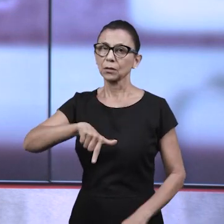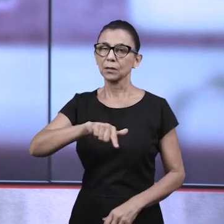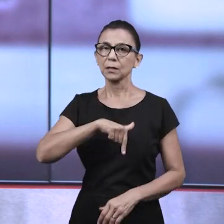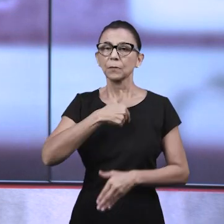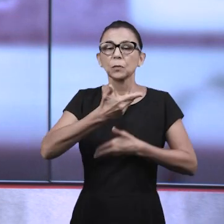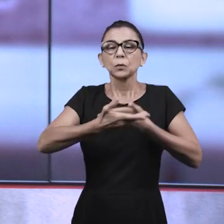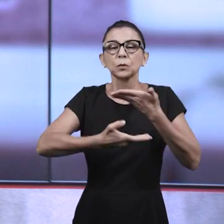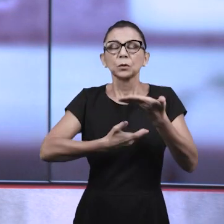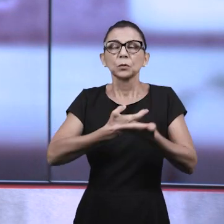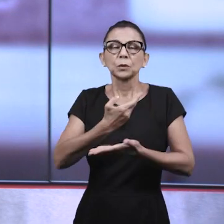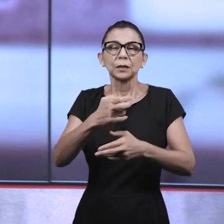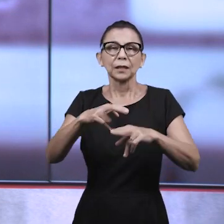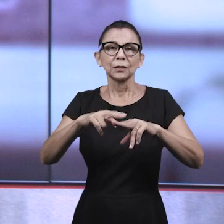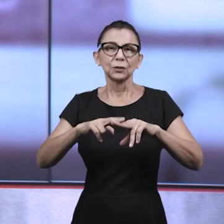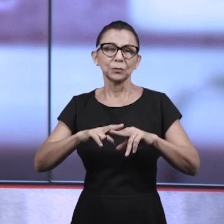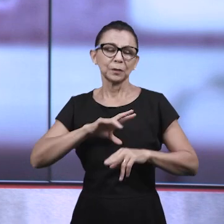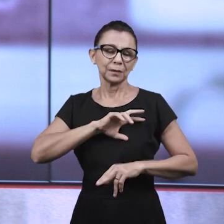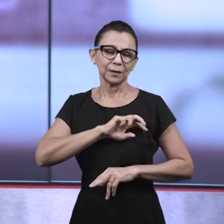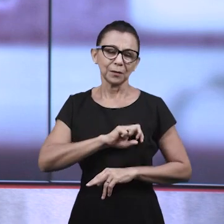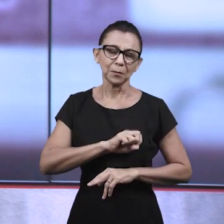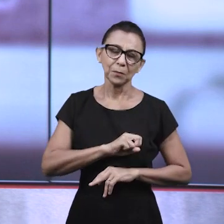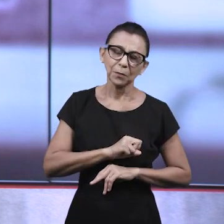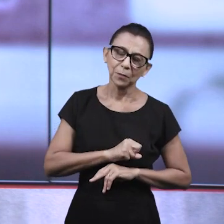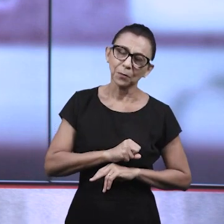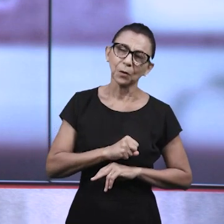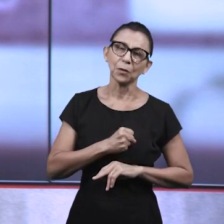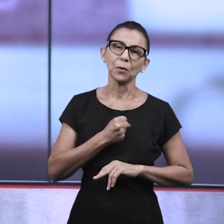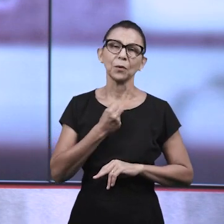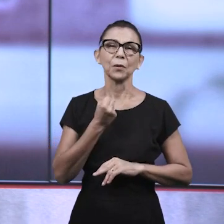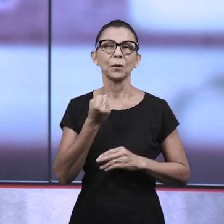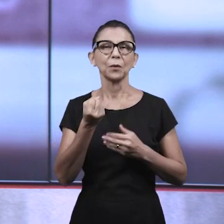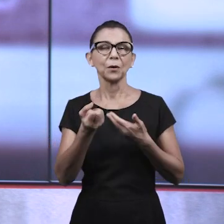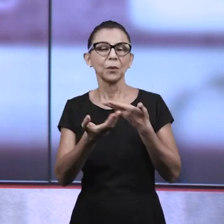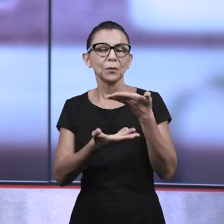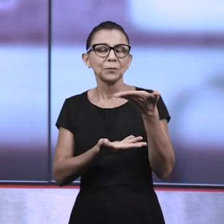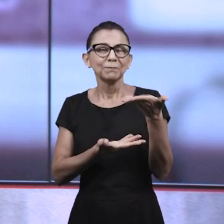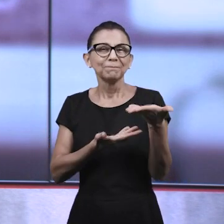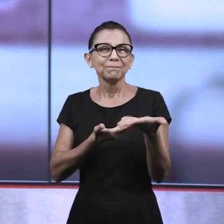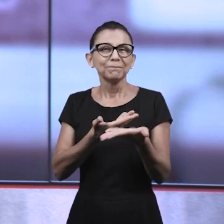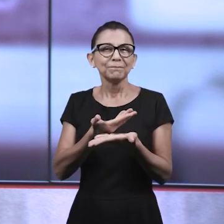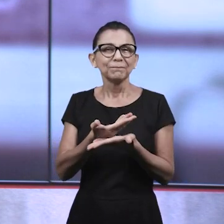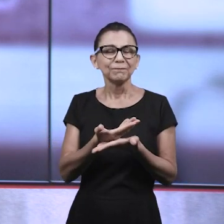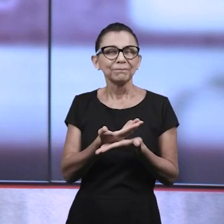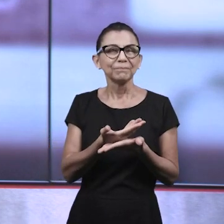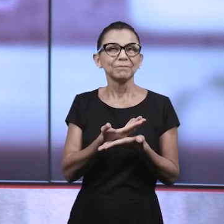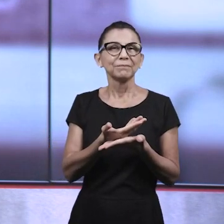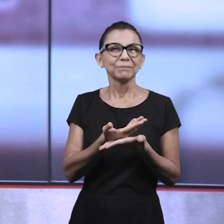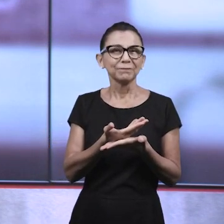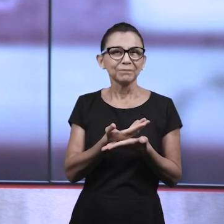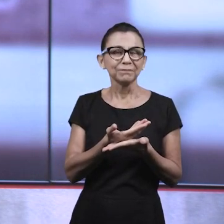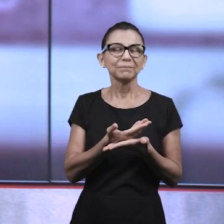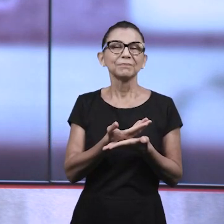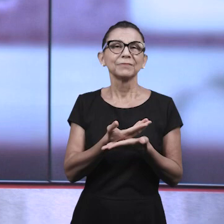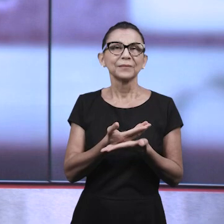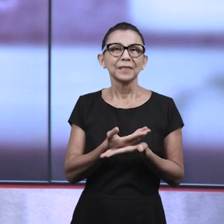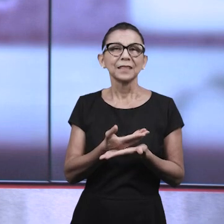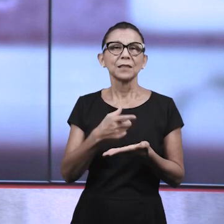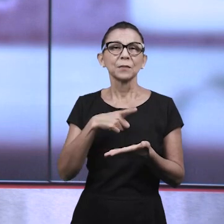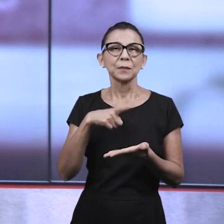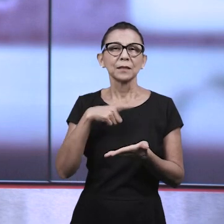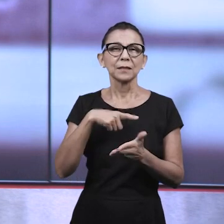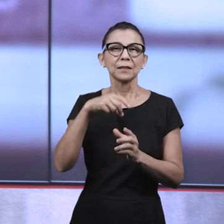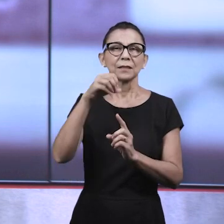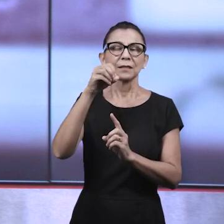amáveis, conter a correção com afeto, temperada com sal, isto é, na medida certa e cheia